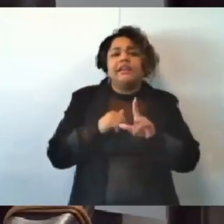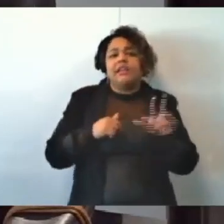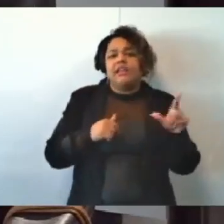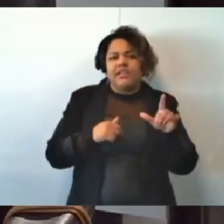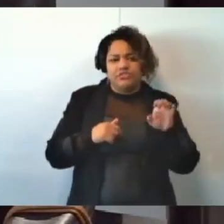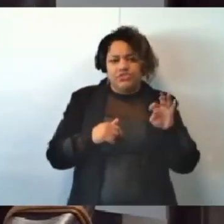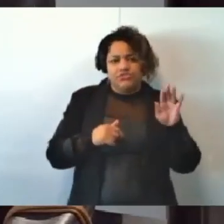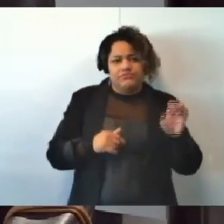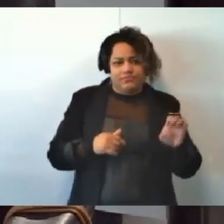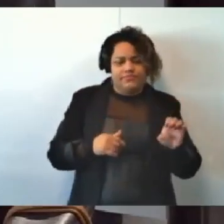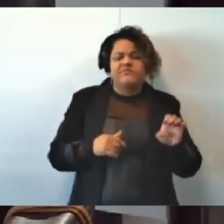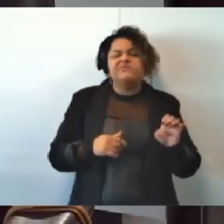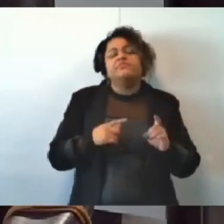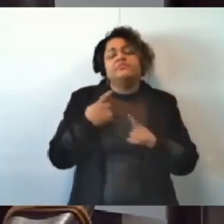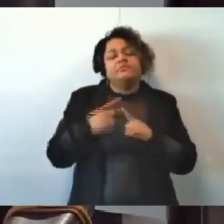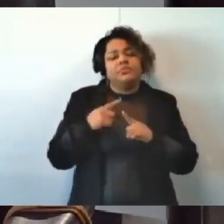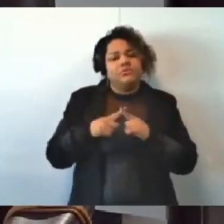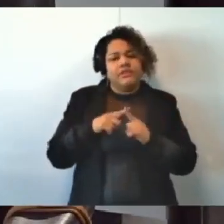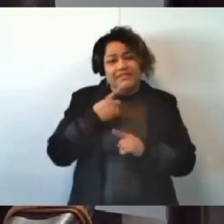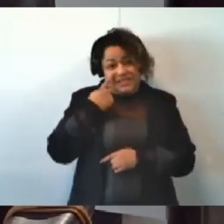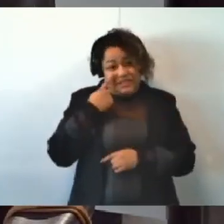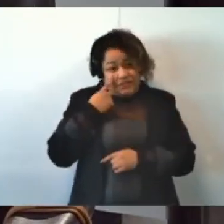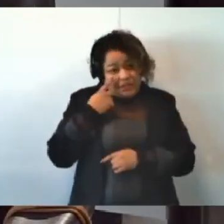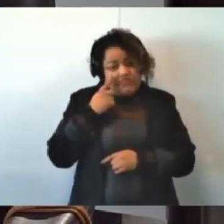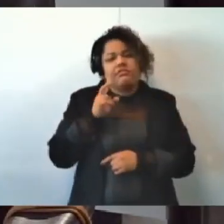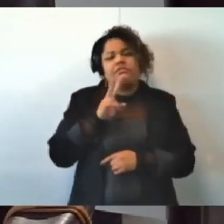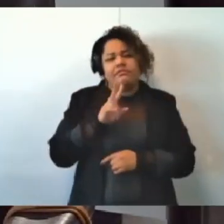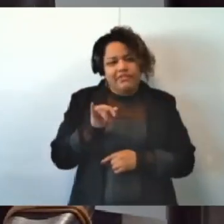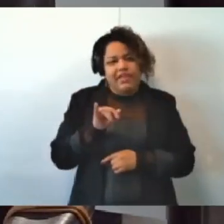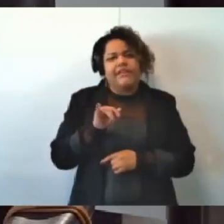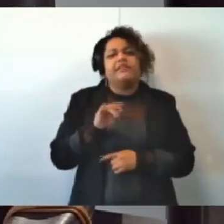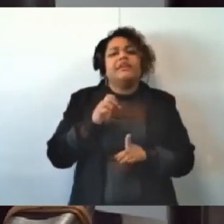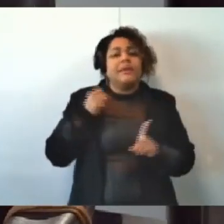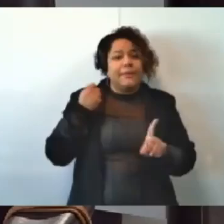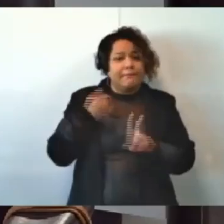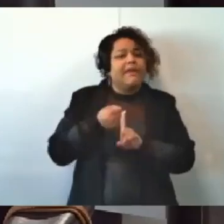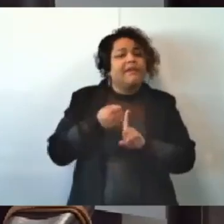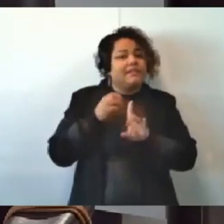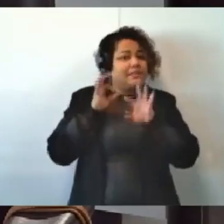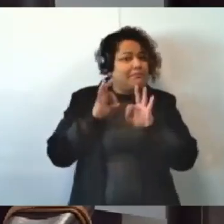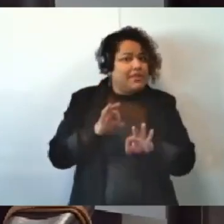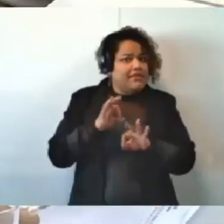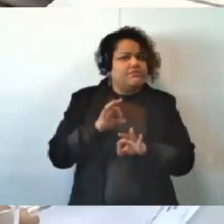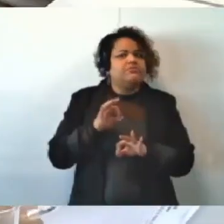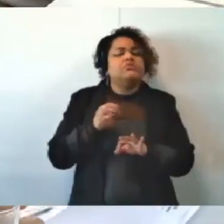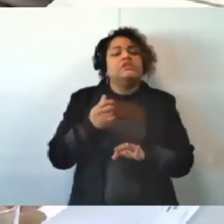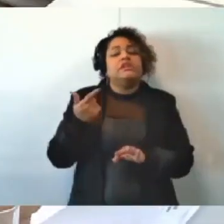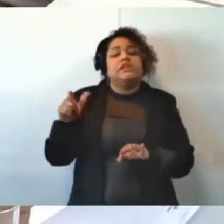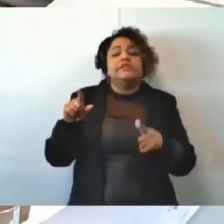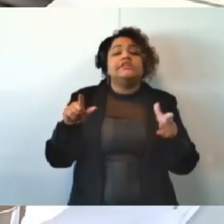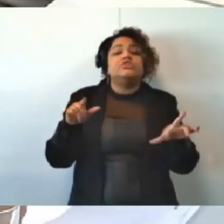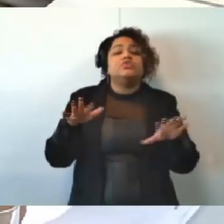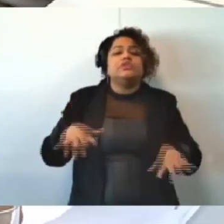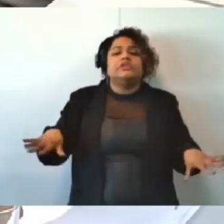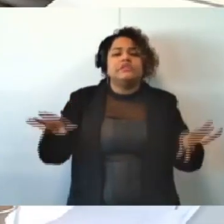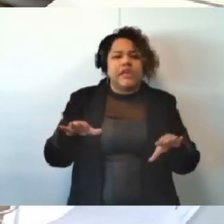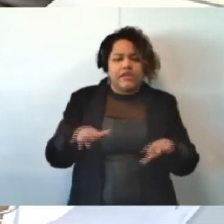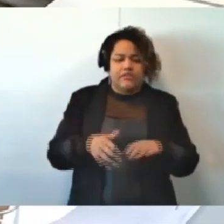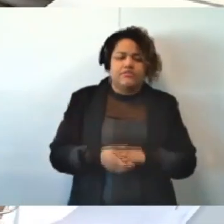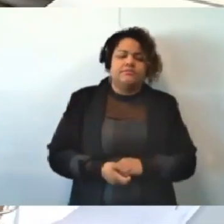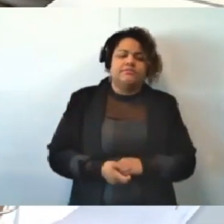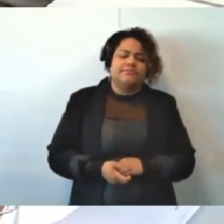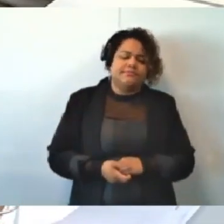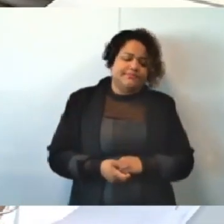e muito nessas outras regiões. Outra coisa importante destacar aqui é